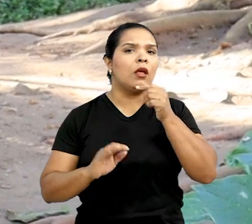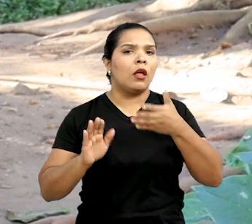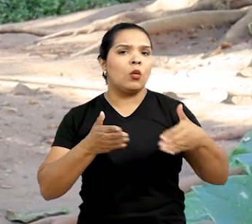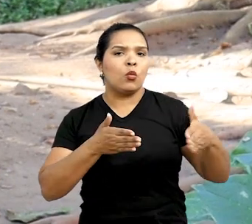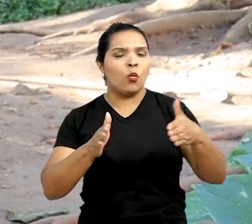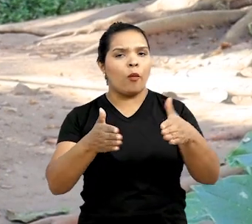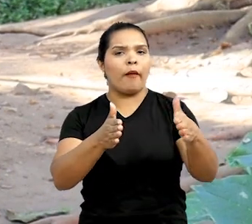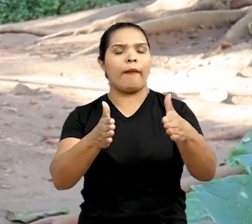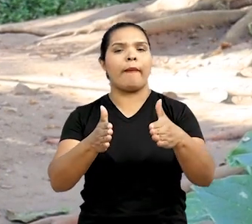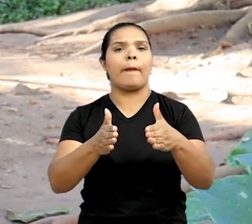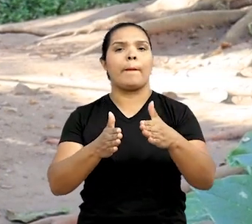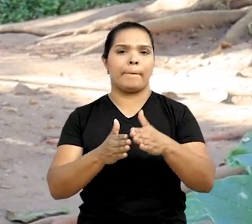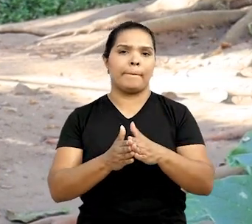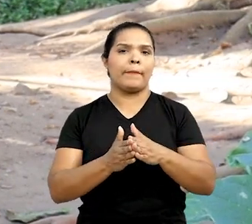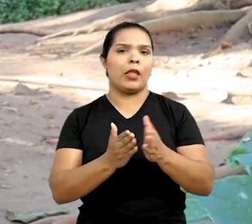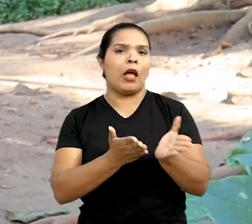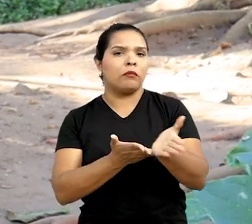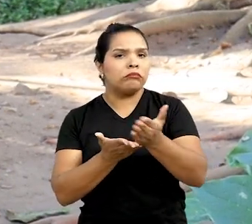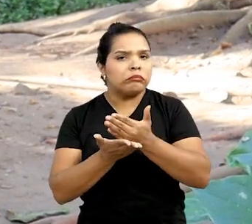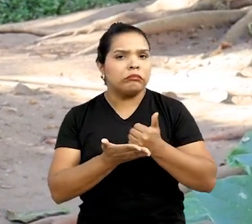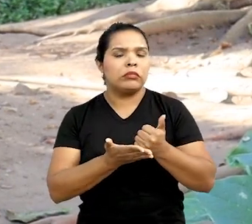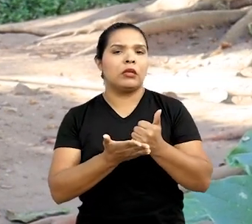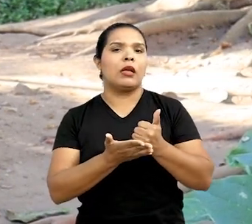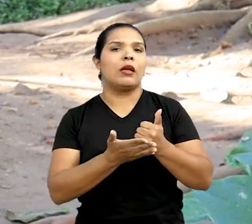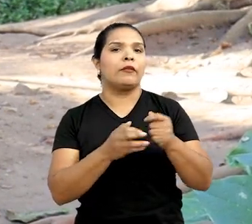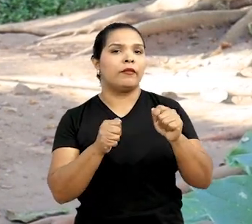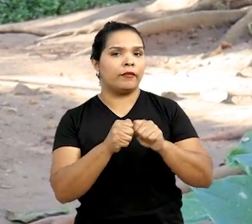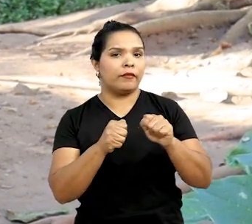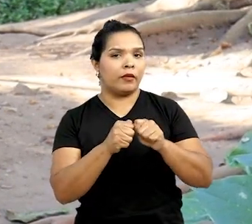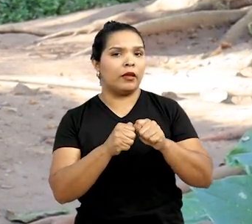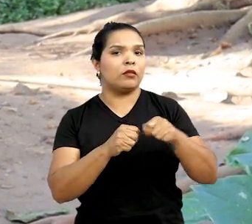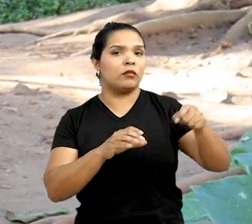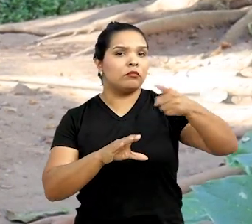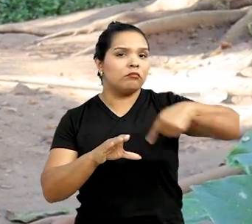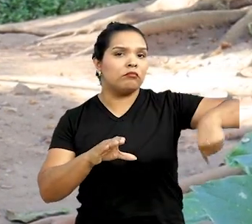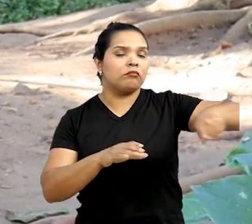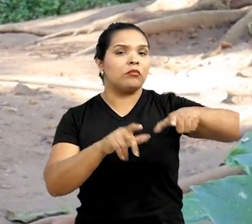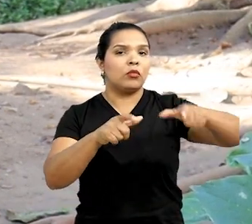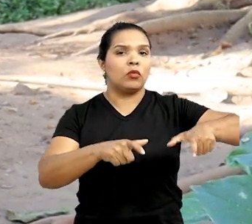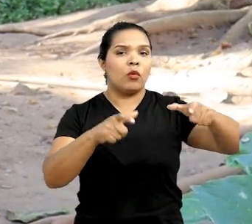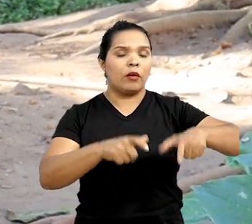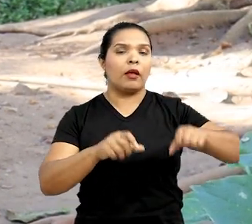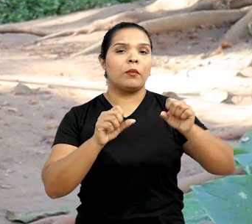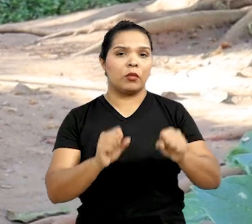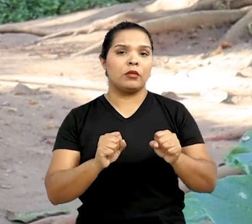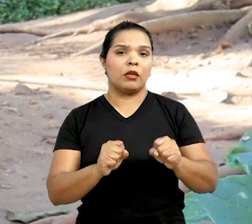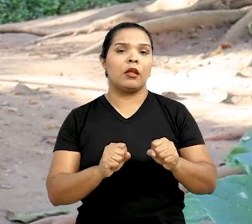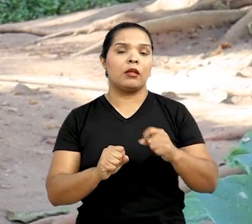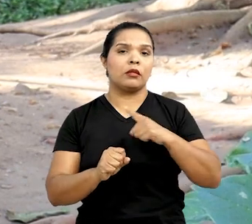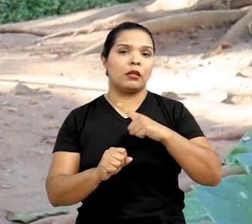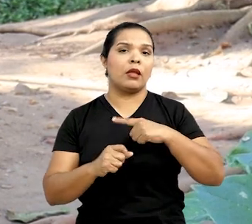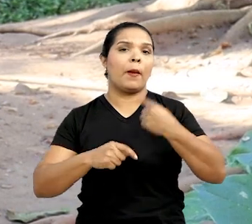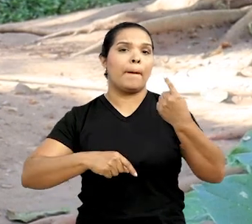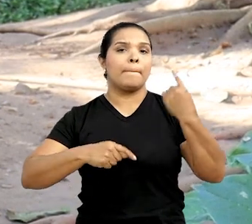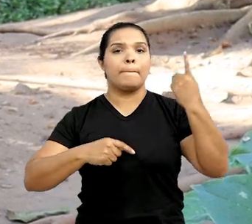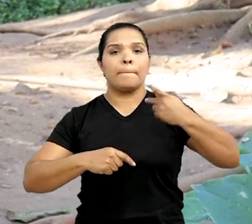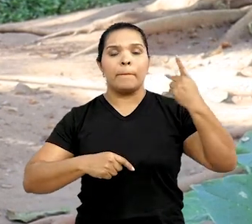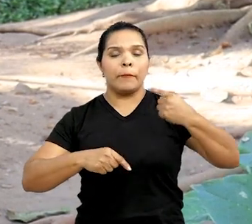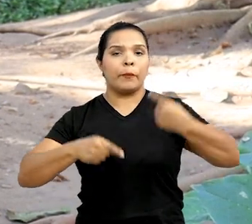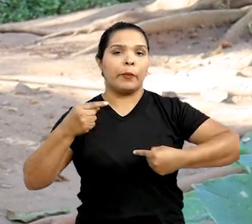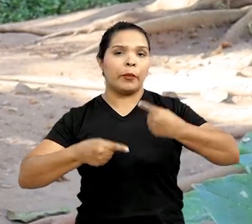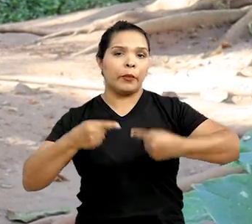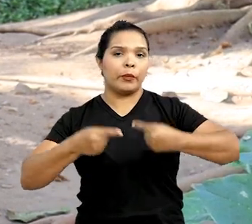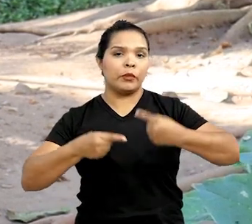Itapicuru. O levantamento, o mais abrangente já realizado nesta bacia, vai ofertar informações que poderão subsidiar políticas de